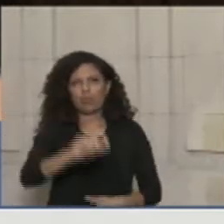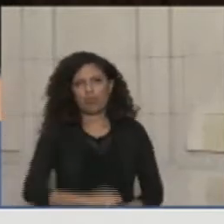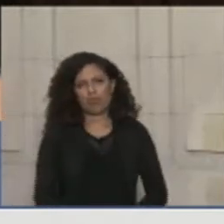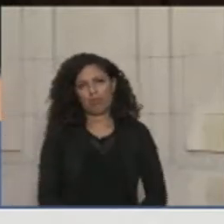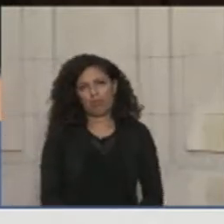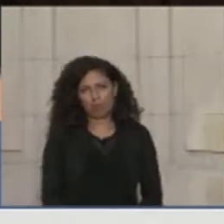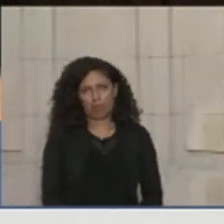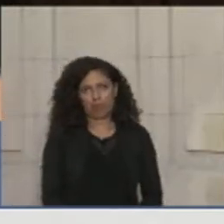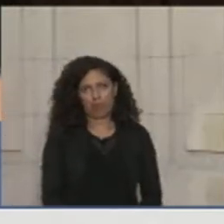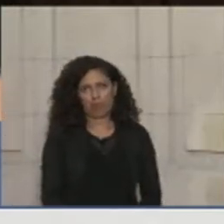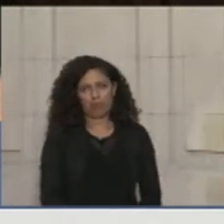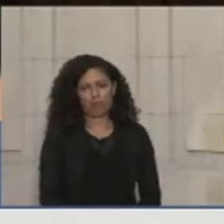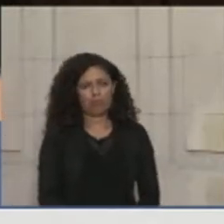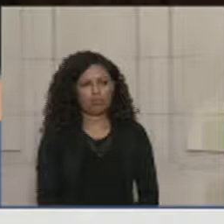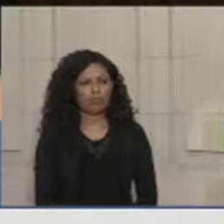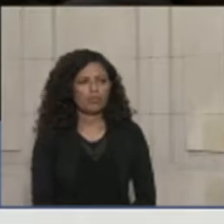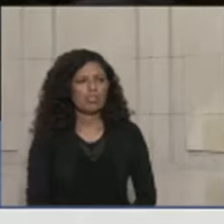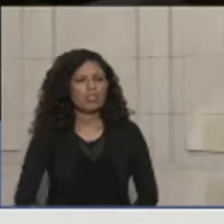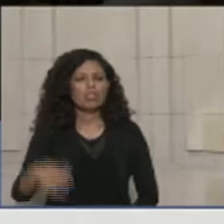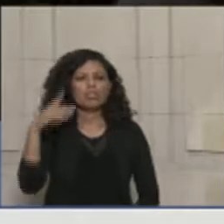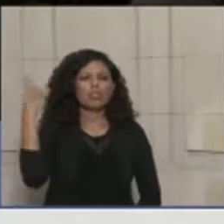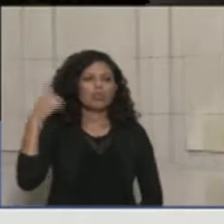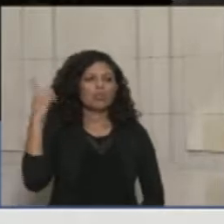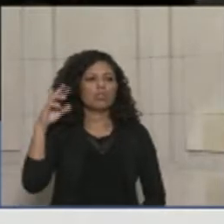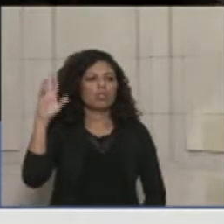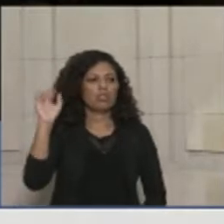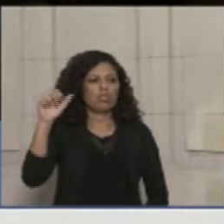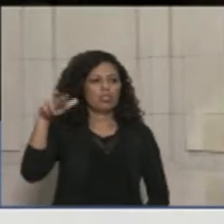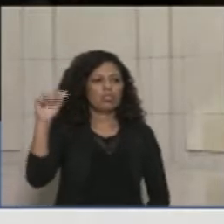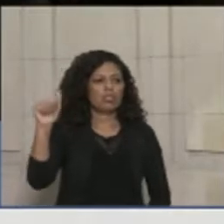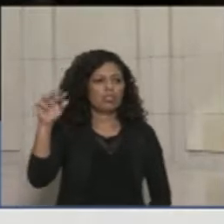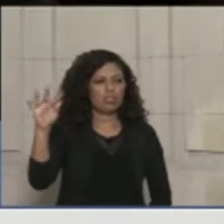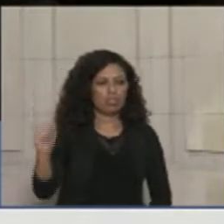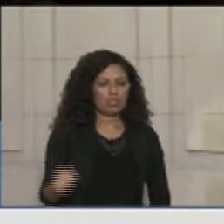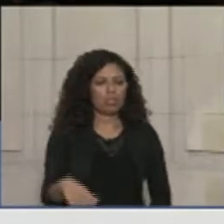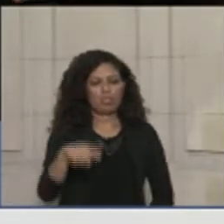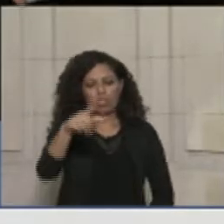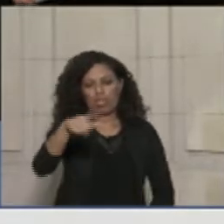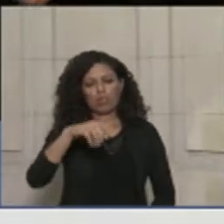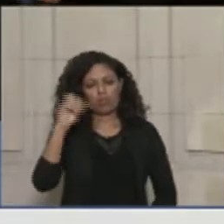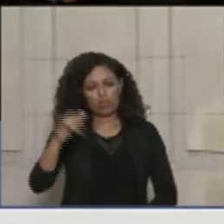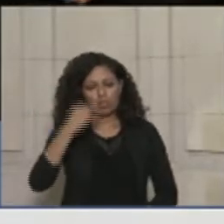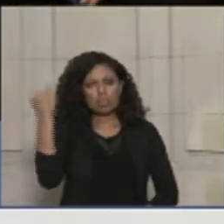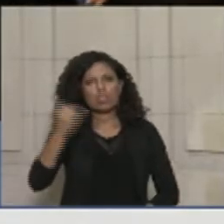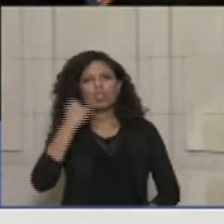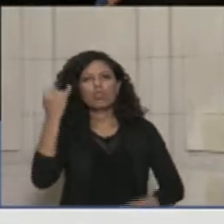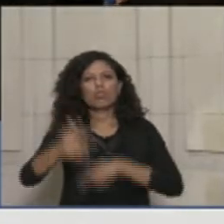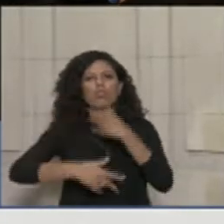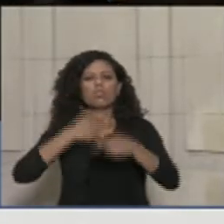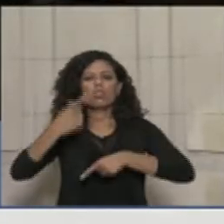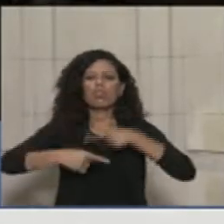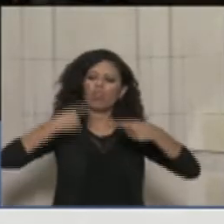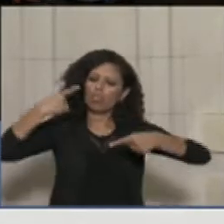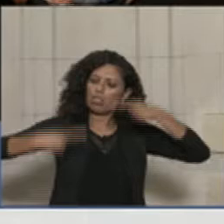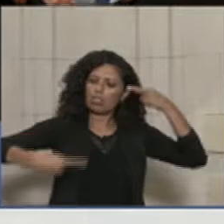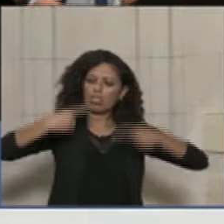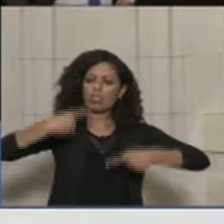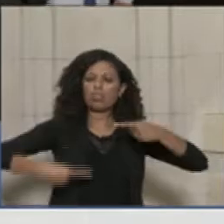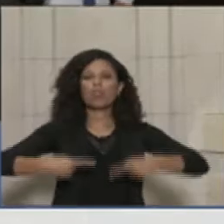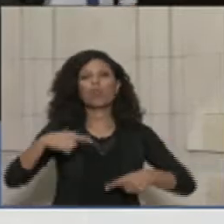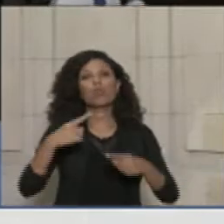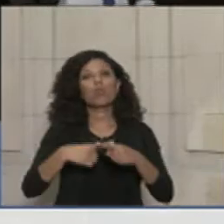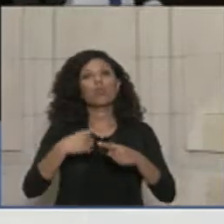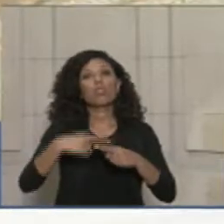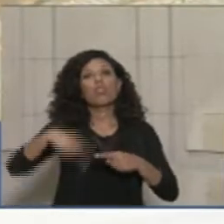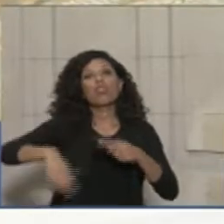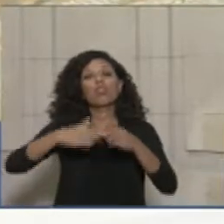excelentíssimo senhor deputado Luiz Paulo. Muito importante o senhor trazer a essa casa esse debate. Uma casa